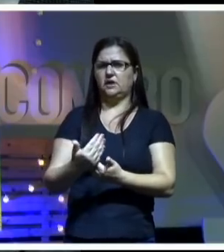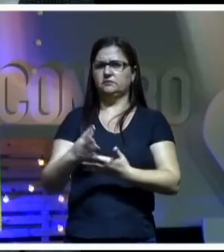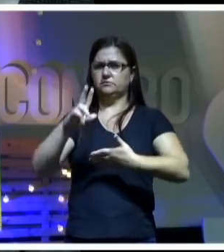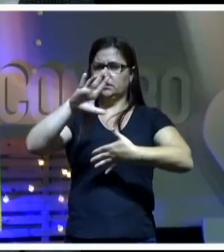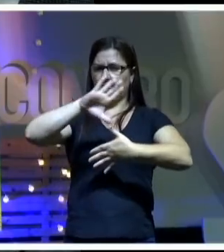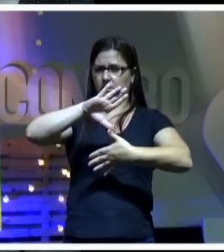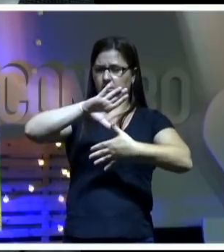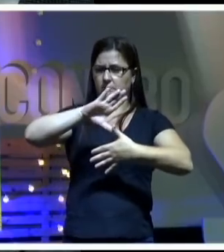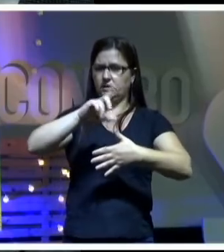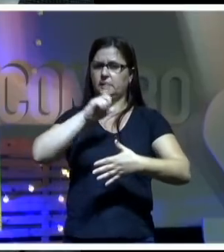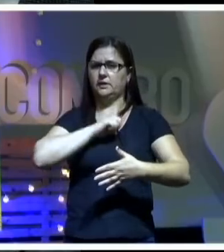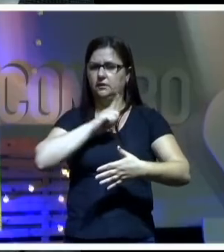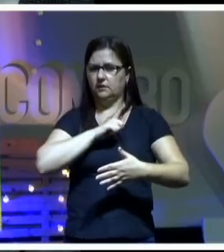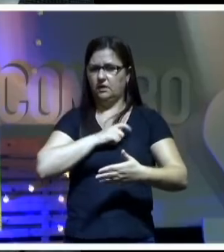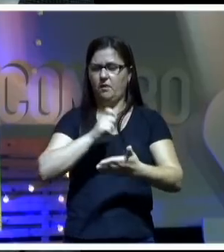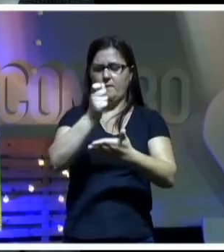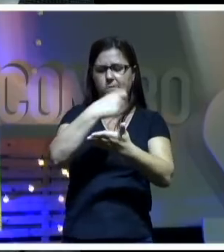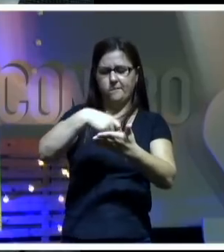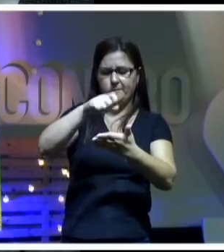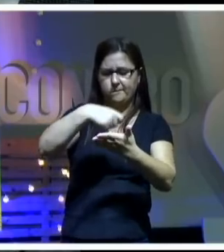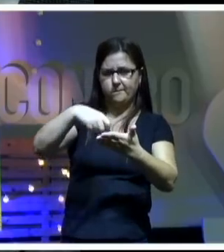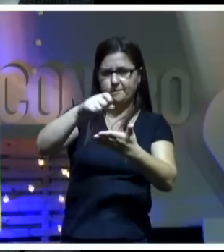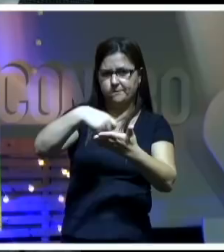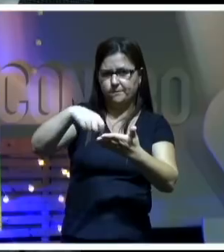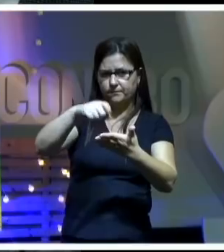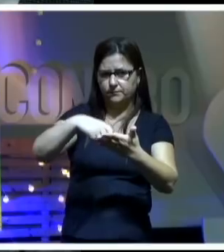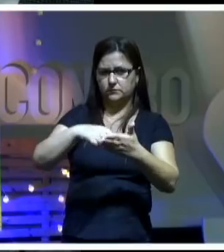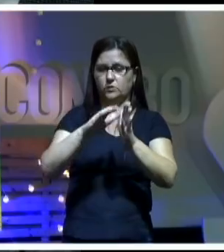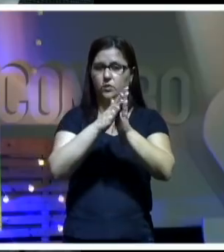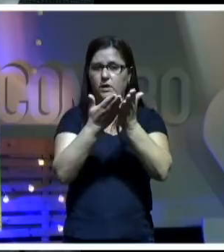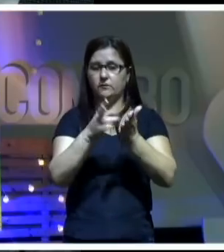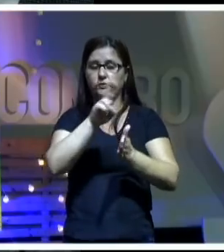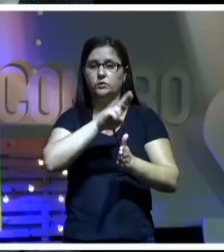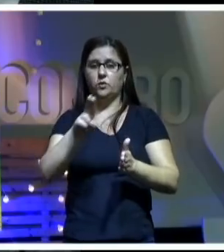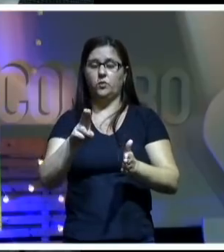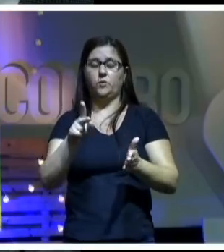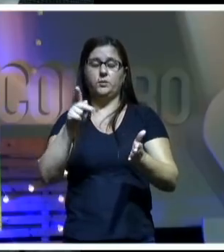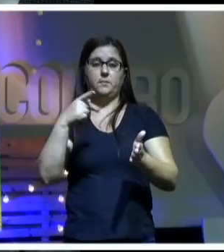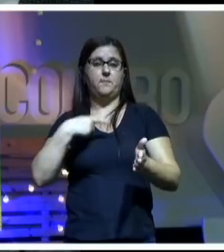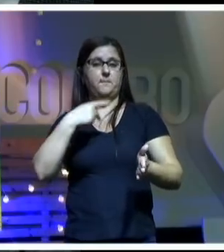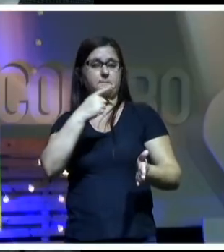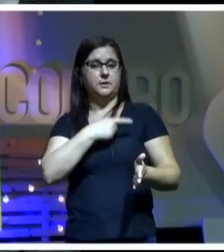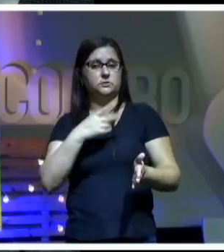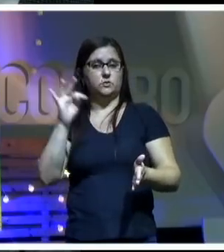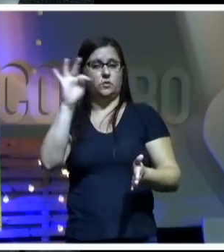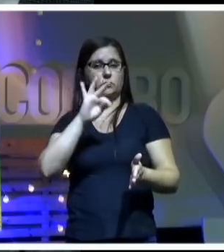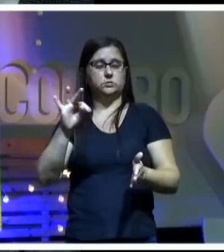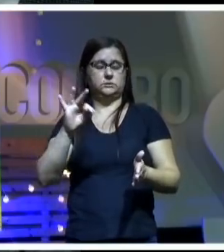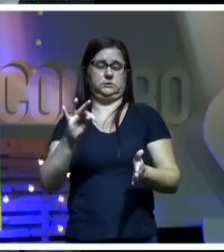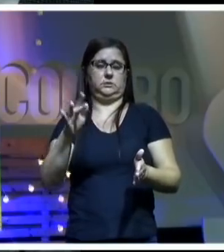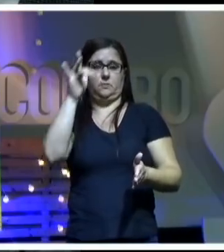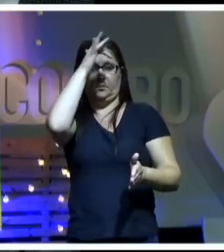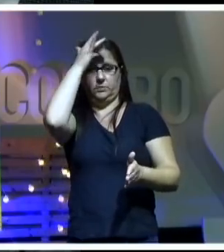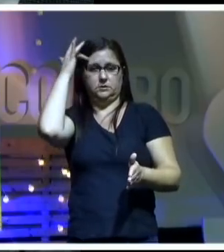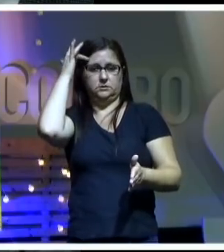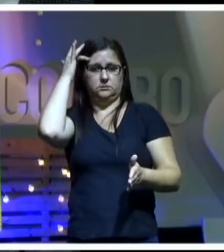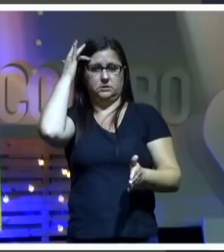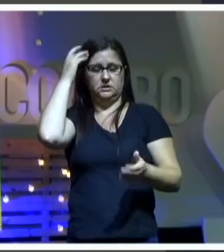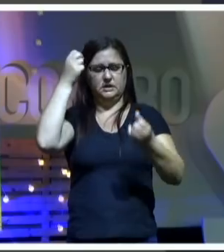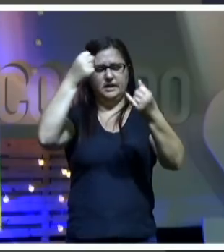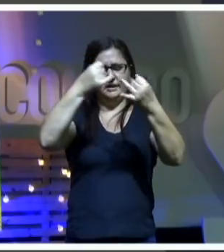escreveu um livro fantástico sobre o ministério pastoral chamado pastor como teólogo do público em que ele comenta essa